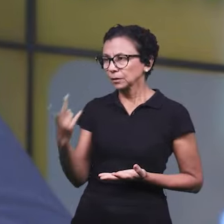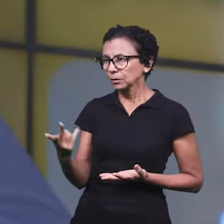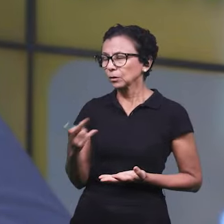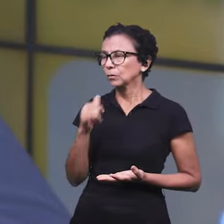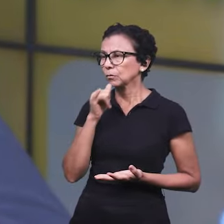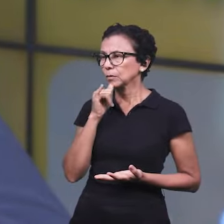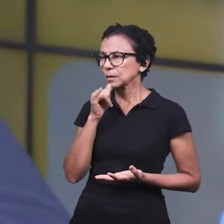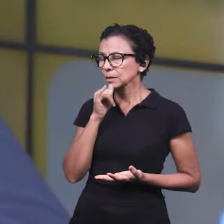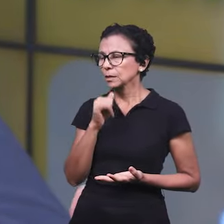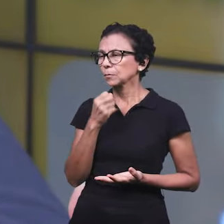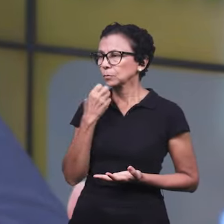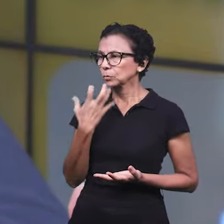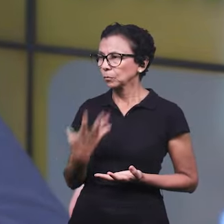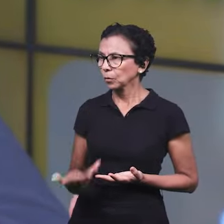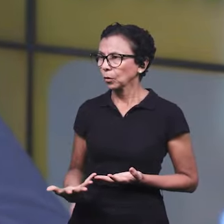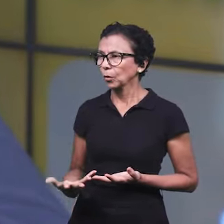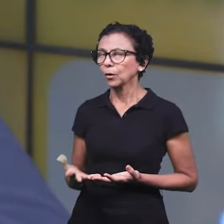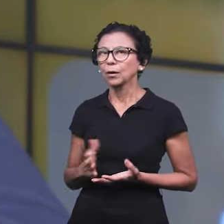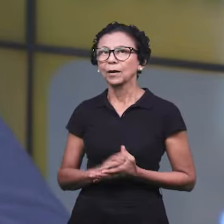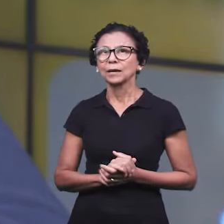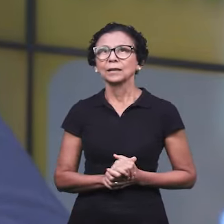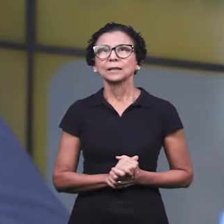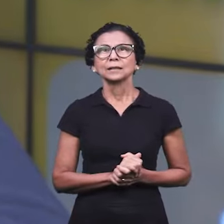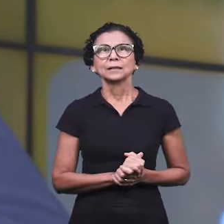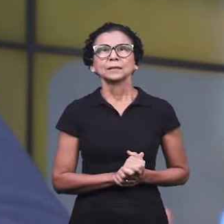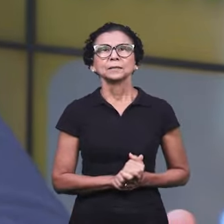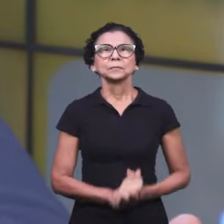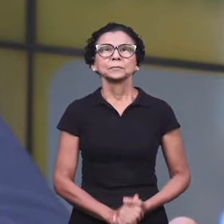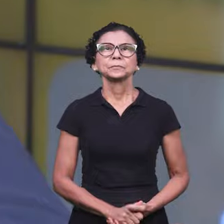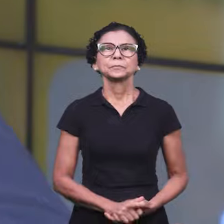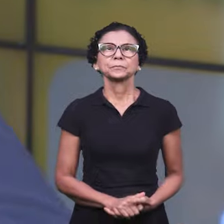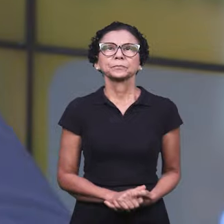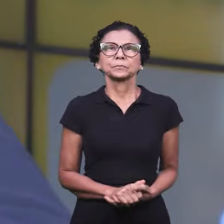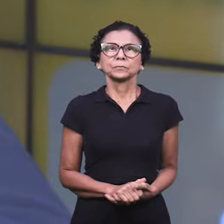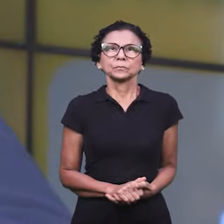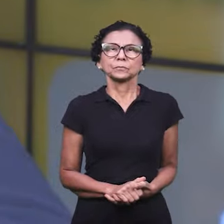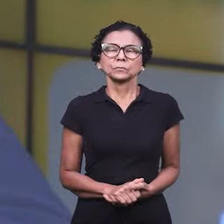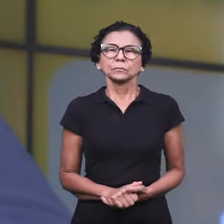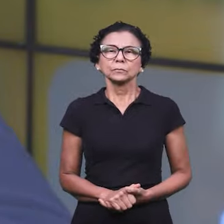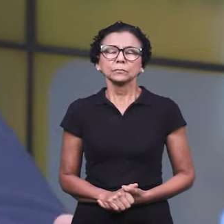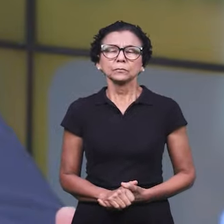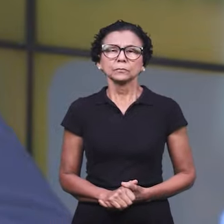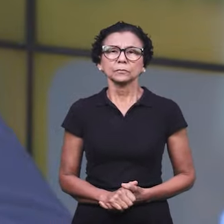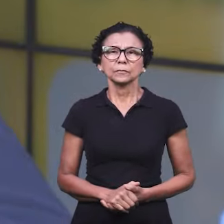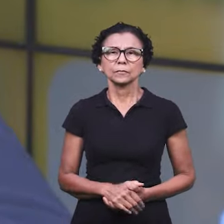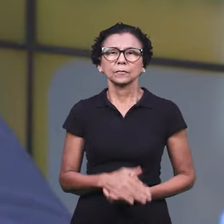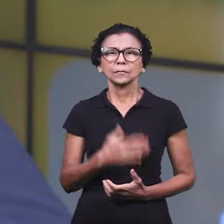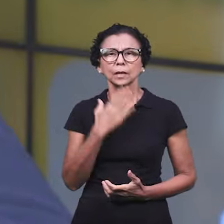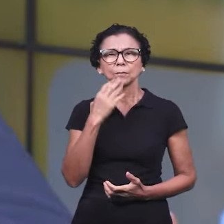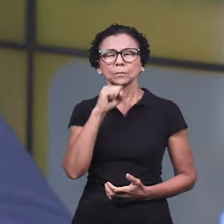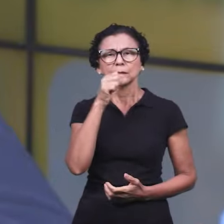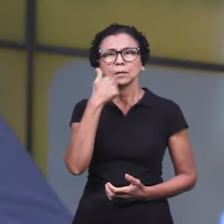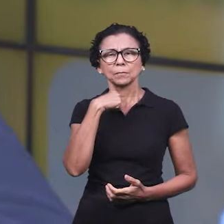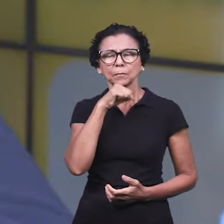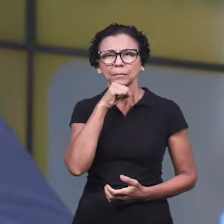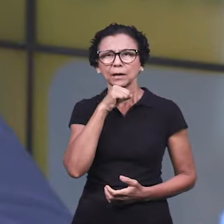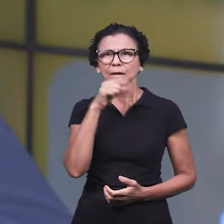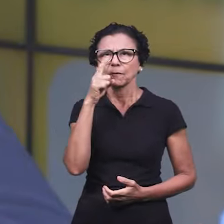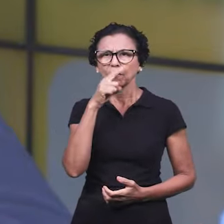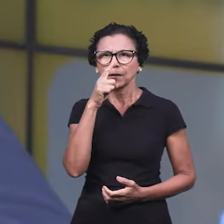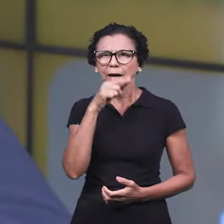né Por que que você não perguntou para mim uhum né Eh os pais são falhos são falhos mas Deus